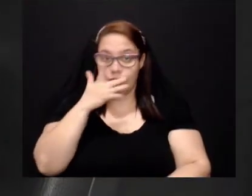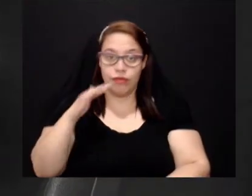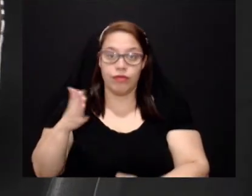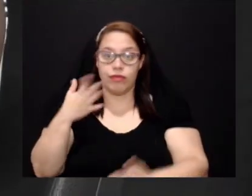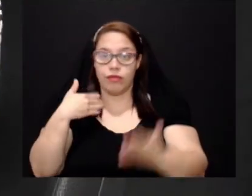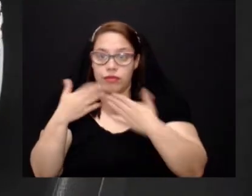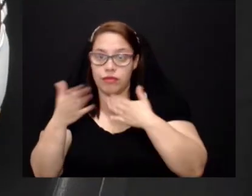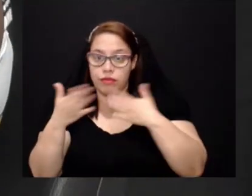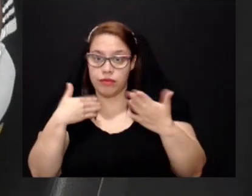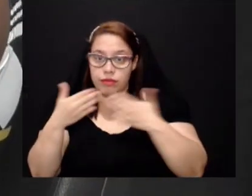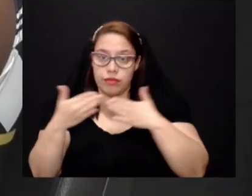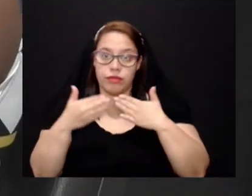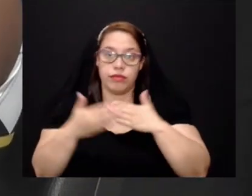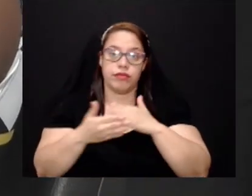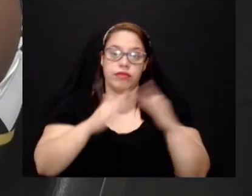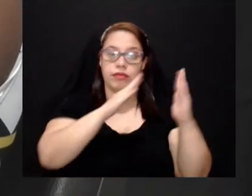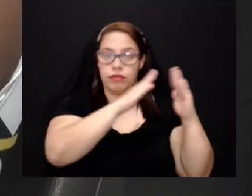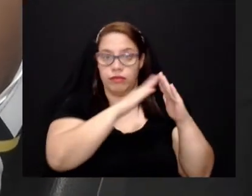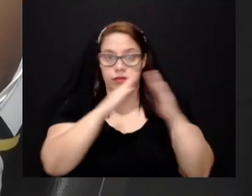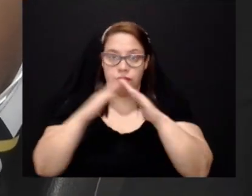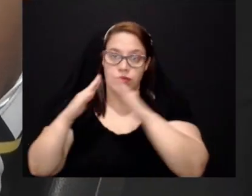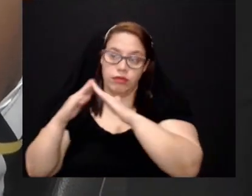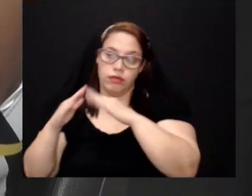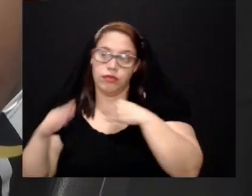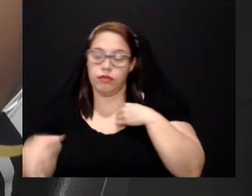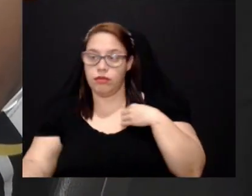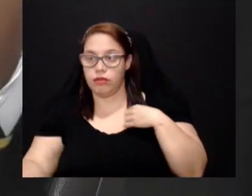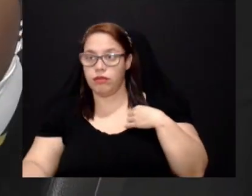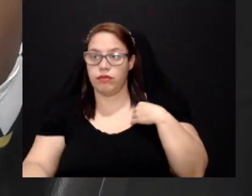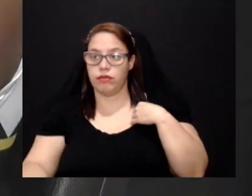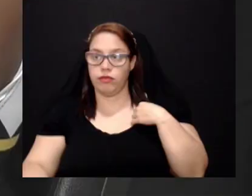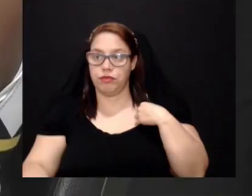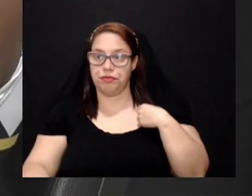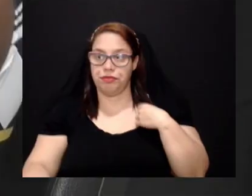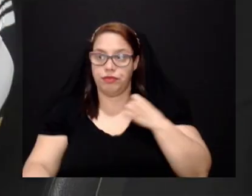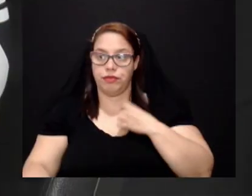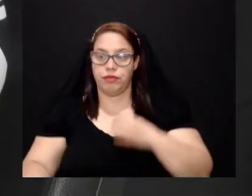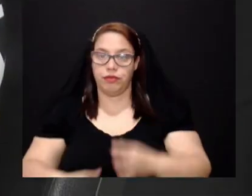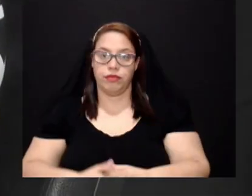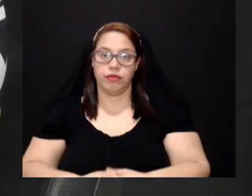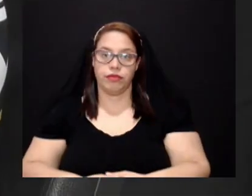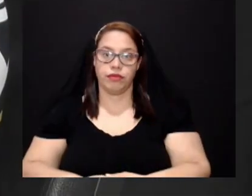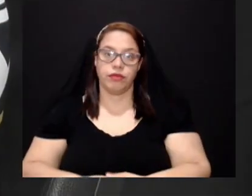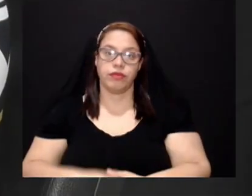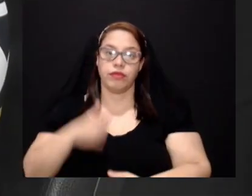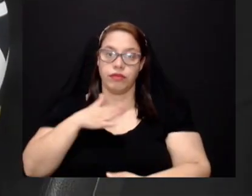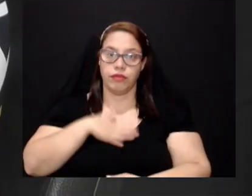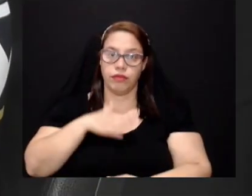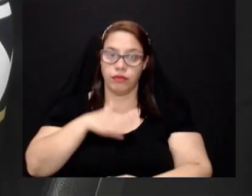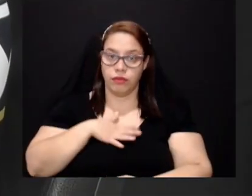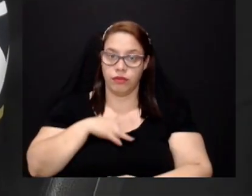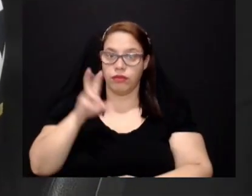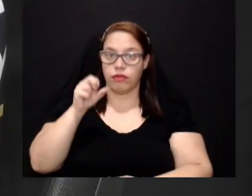vizinhos ali, falava bastante. Então, a minha avó que cuidou de mim, assim,